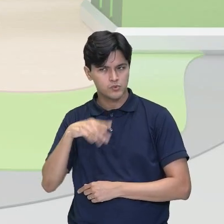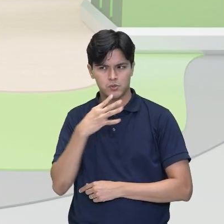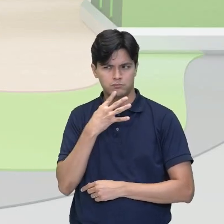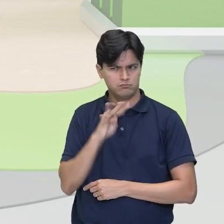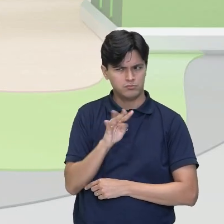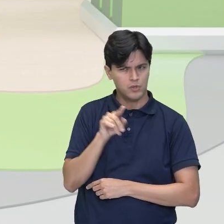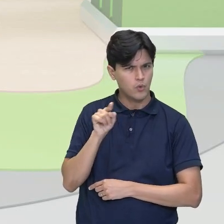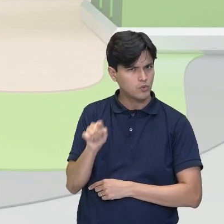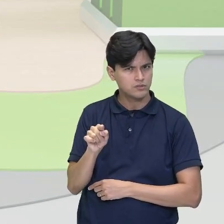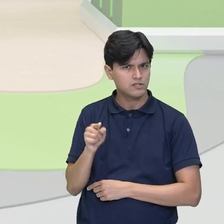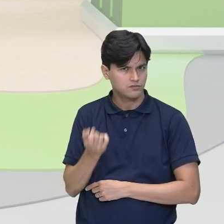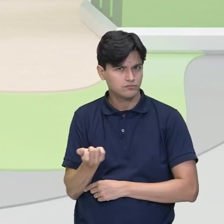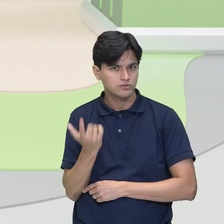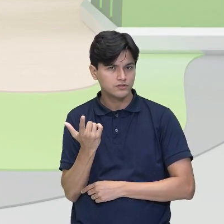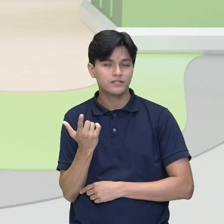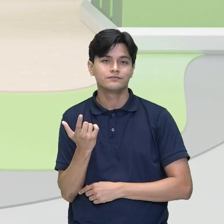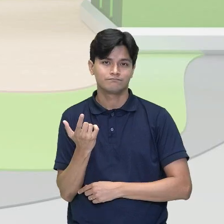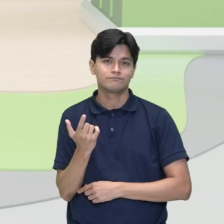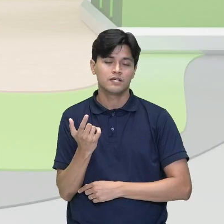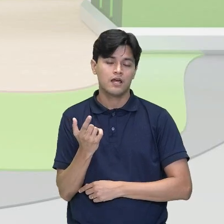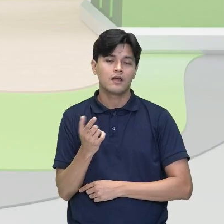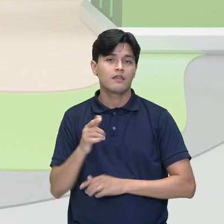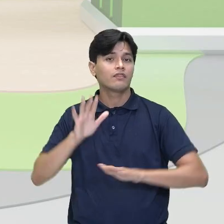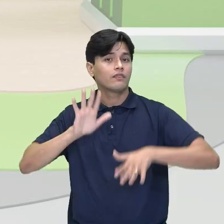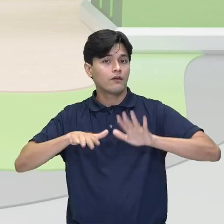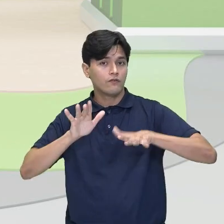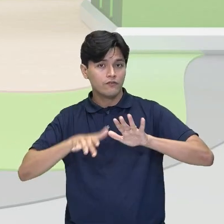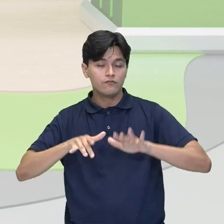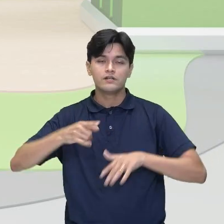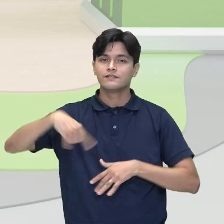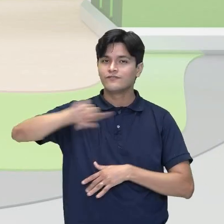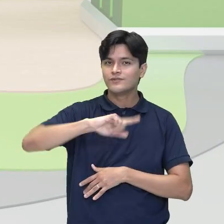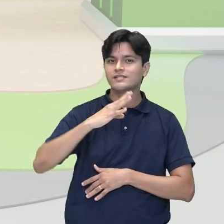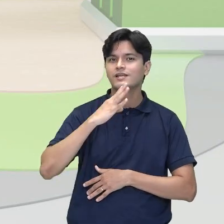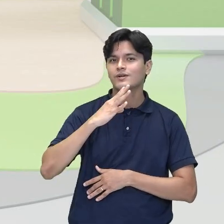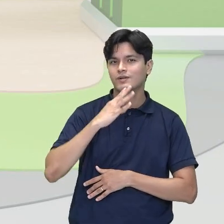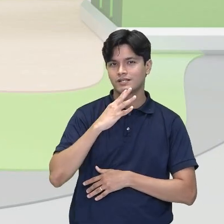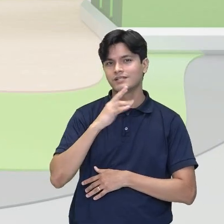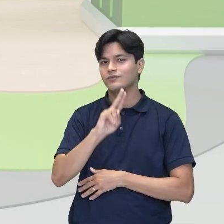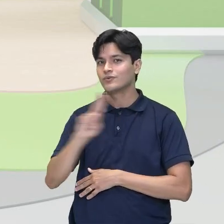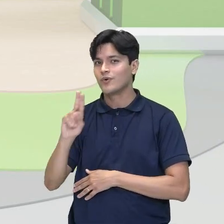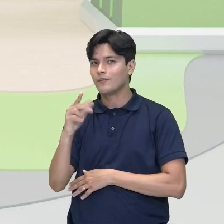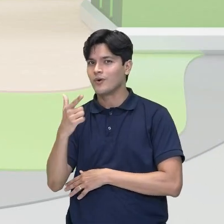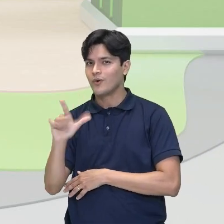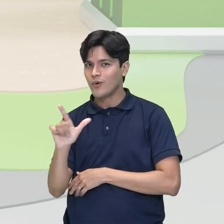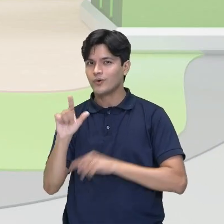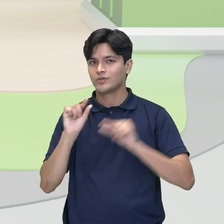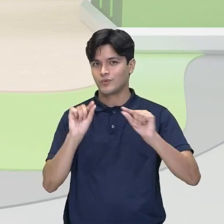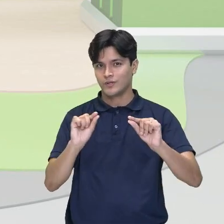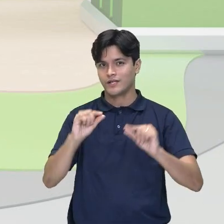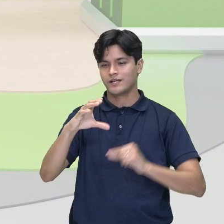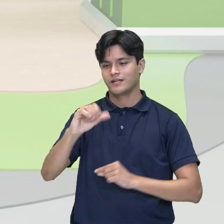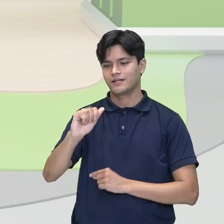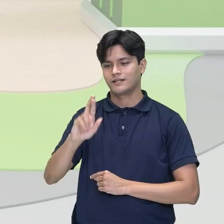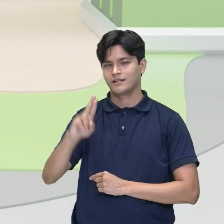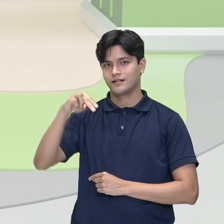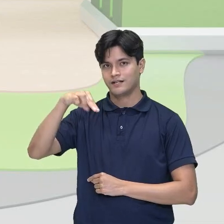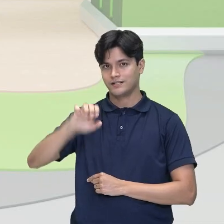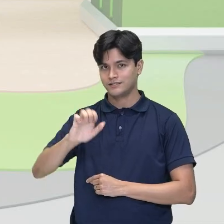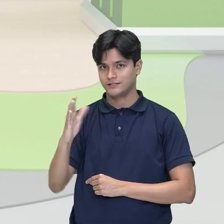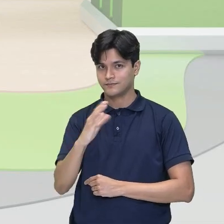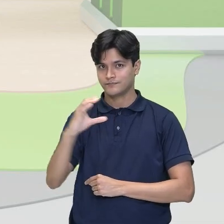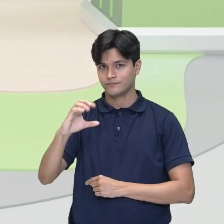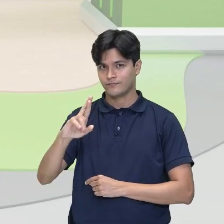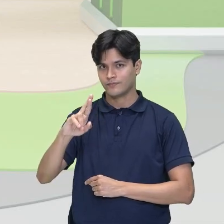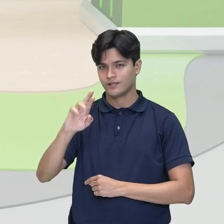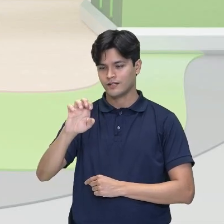nome você não conhece. Você conhece o que nós chamamos aqui na nossa região de carne crescida. Então,